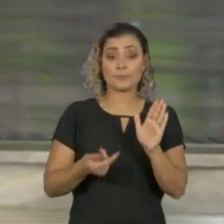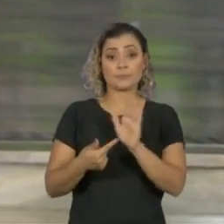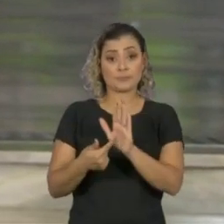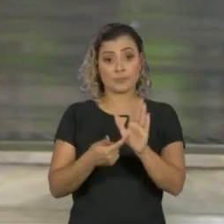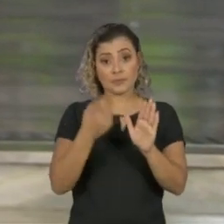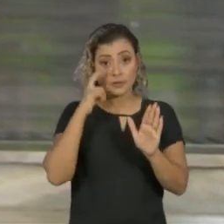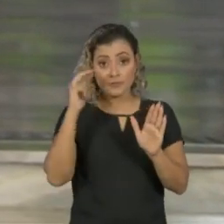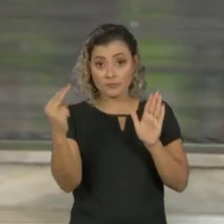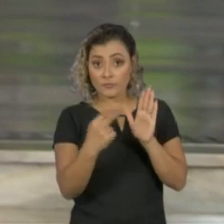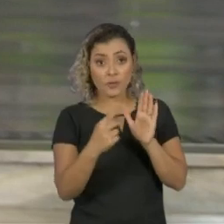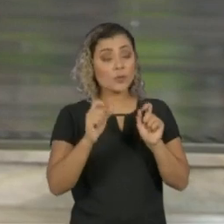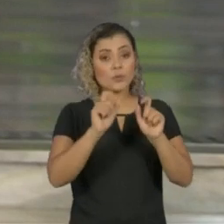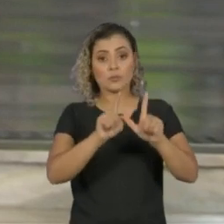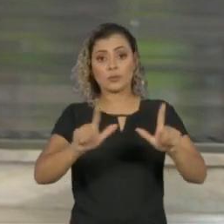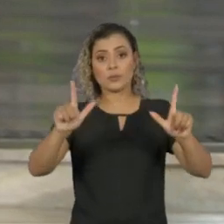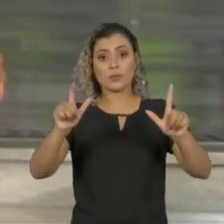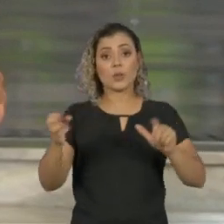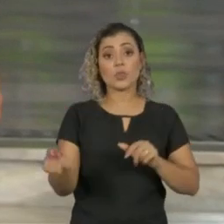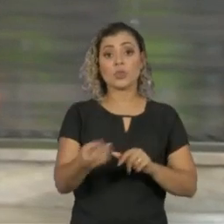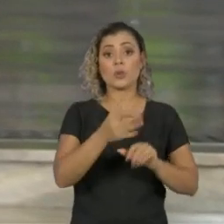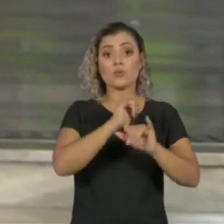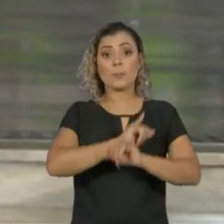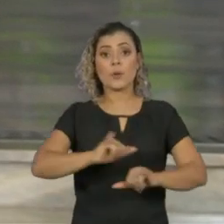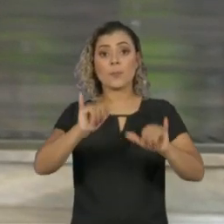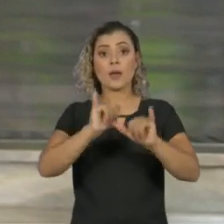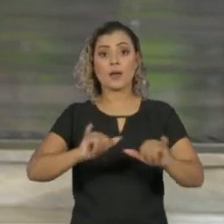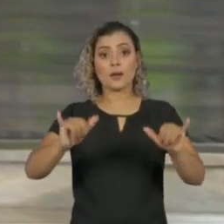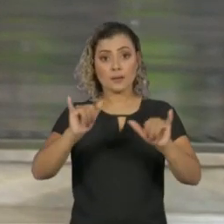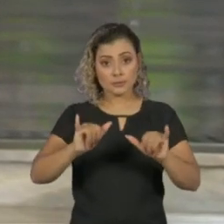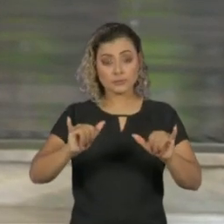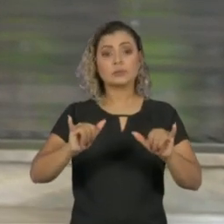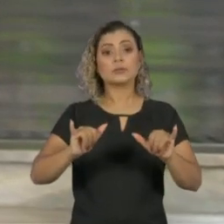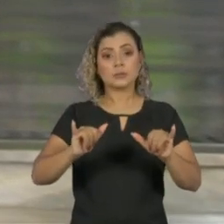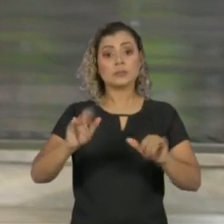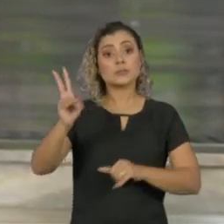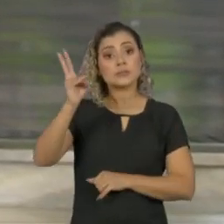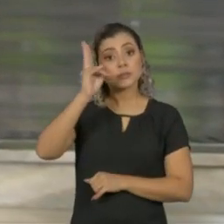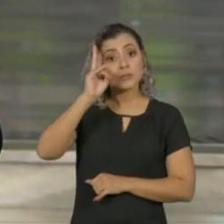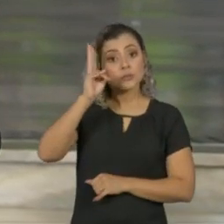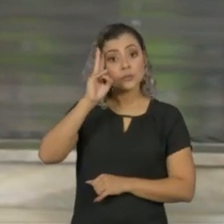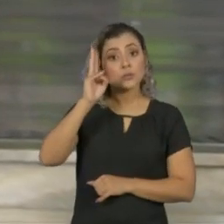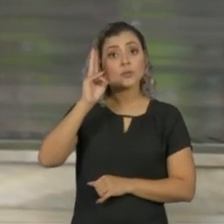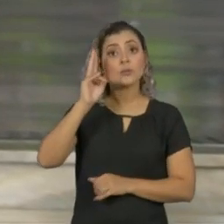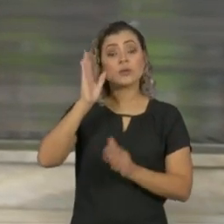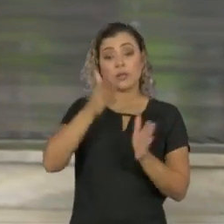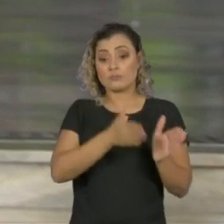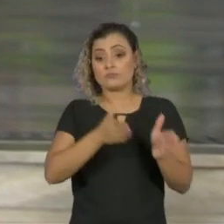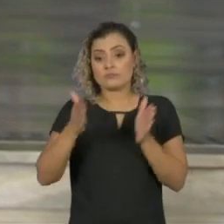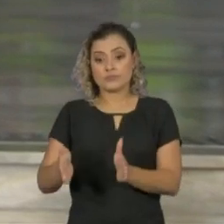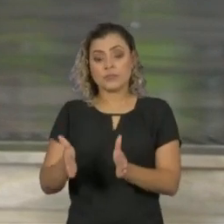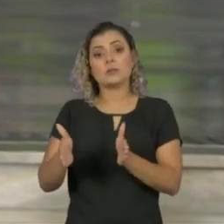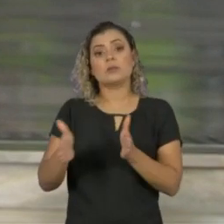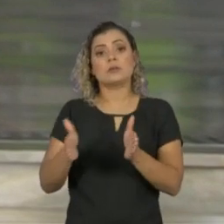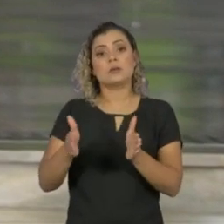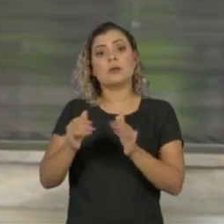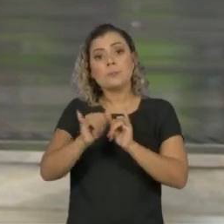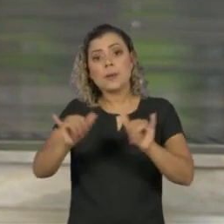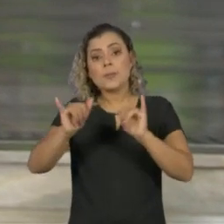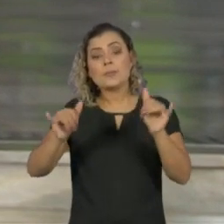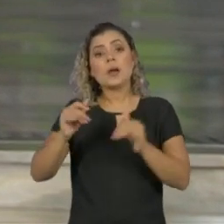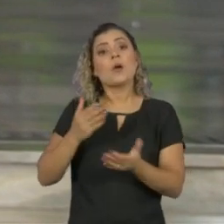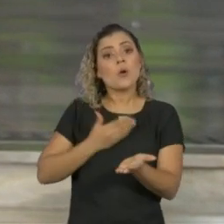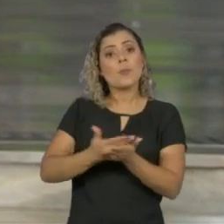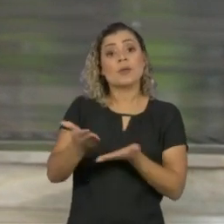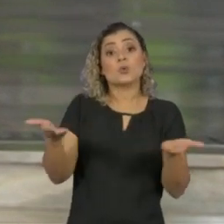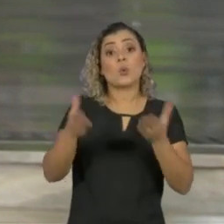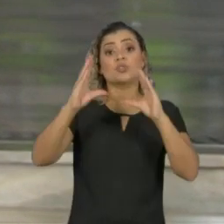de vocês, o novo comercial que vai ao ar, é a segunda etapa da nossa campanha, que vai ao ar a partir